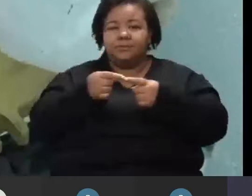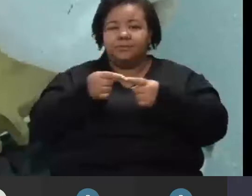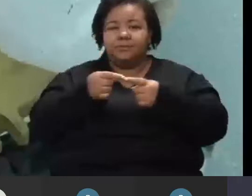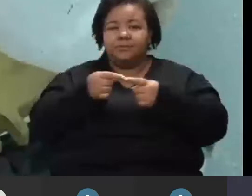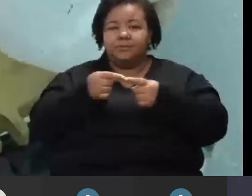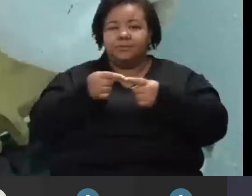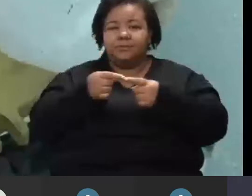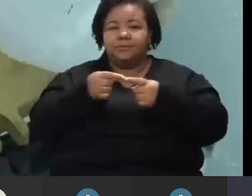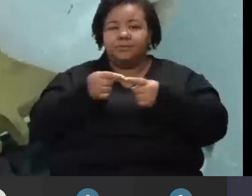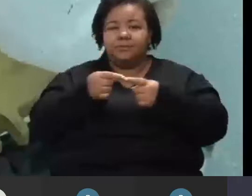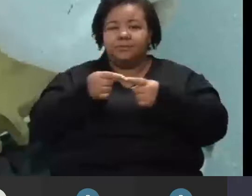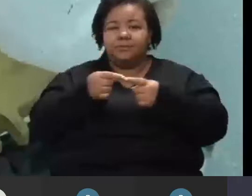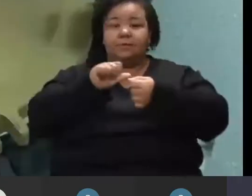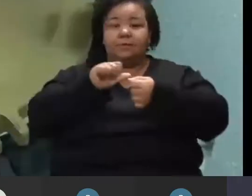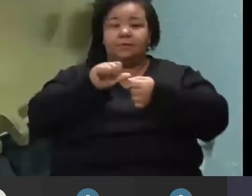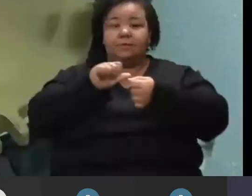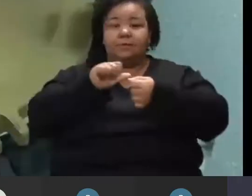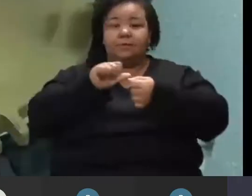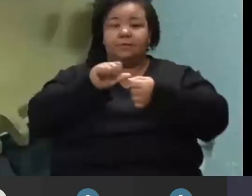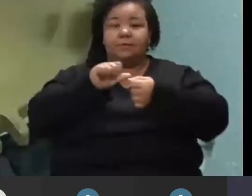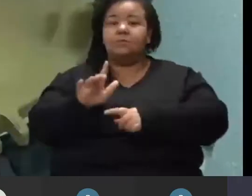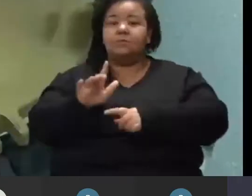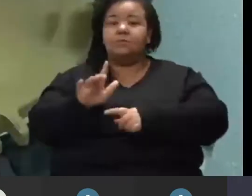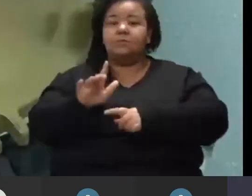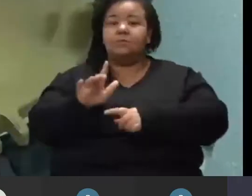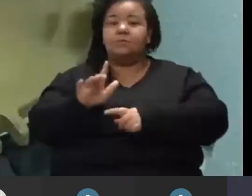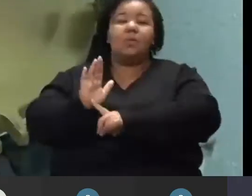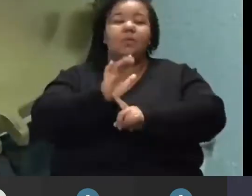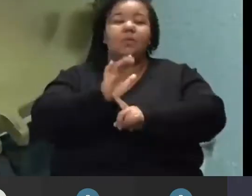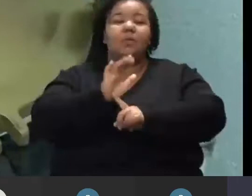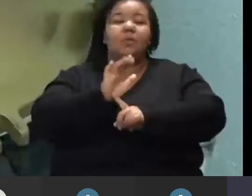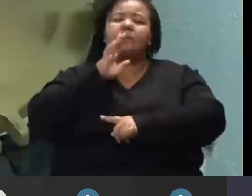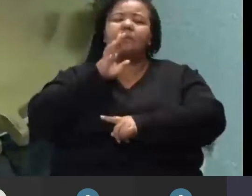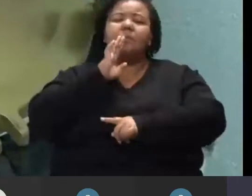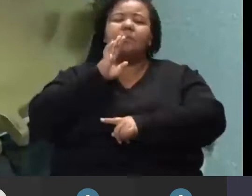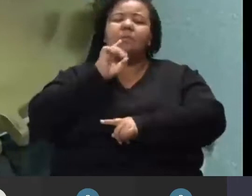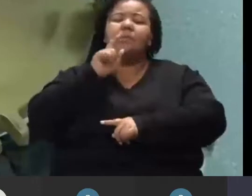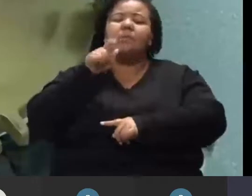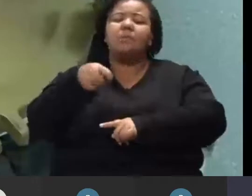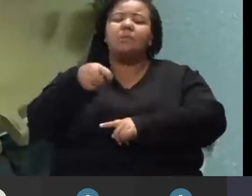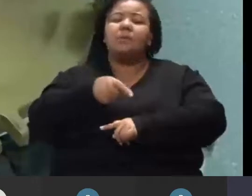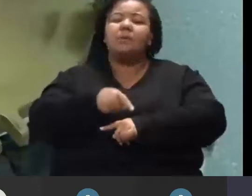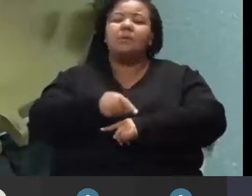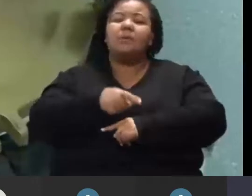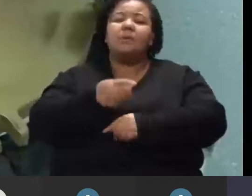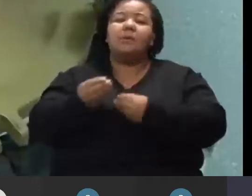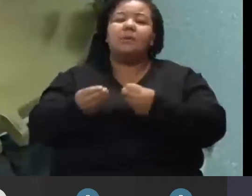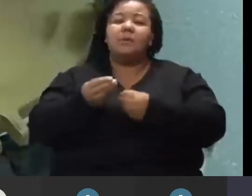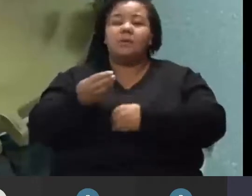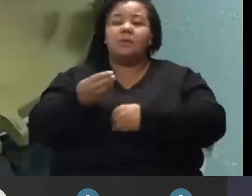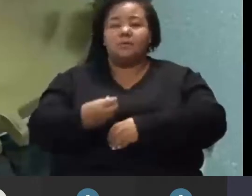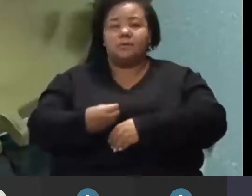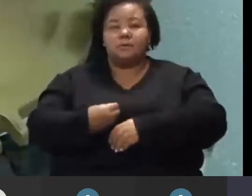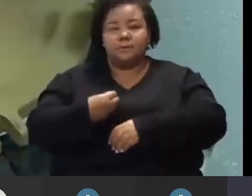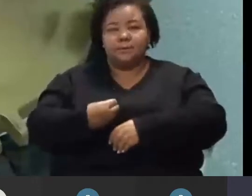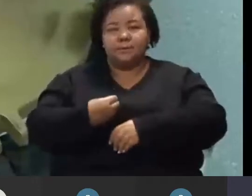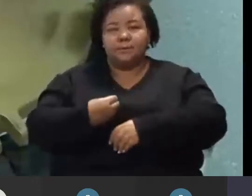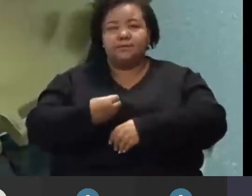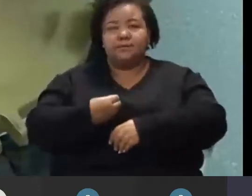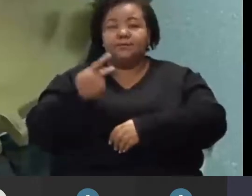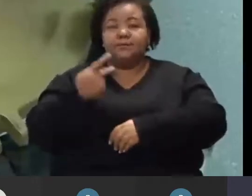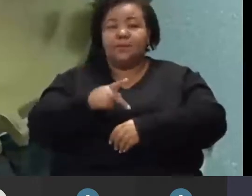irá realizar. Eu estou mostrando a você para que você veja o que é uma autoclave e como que ela funciona, tá?